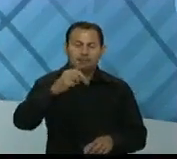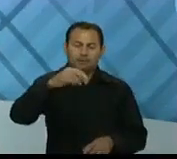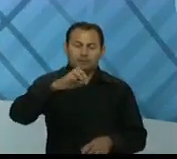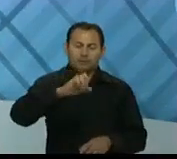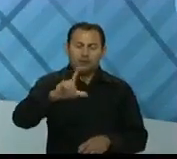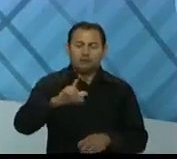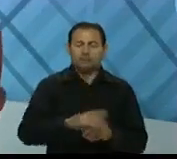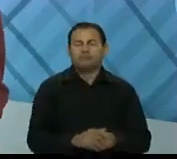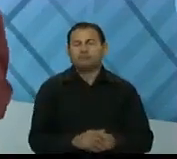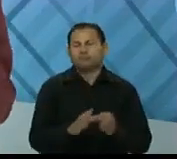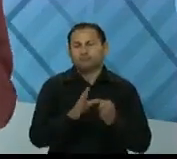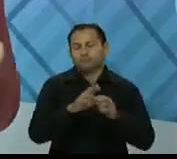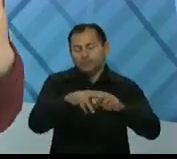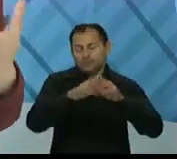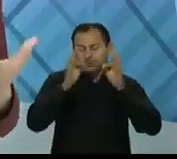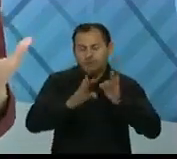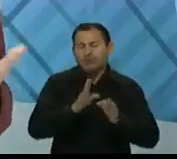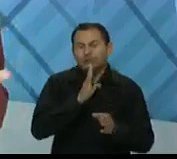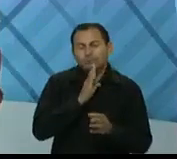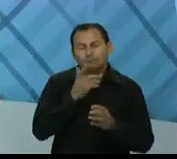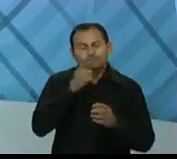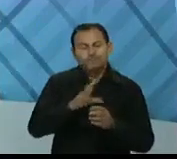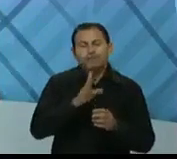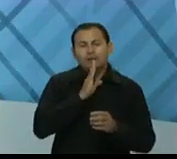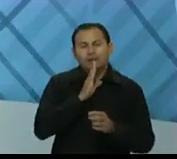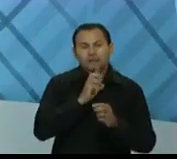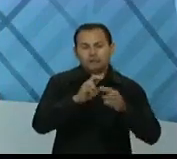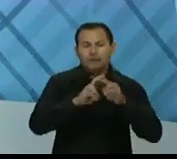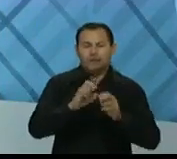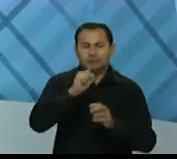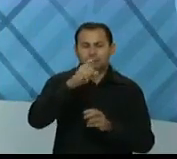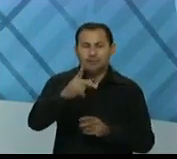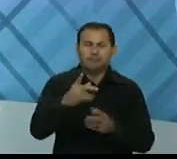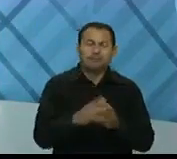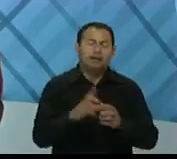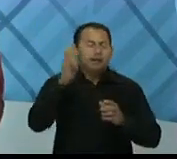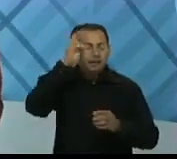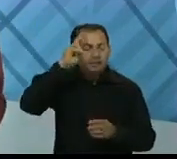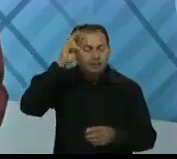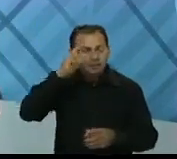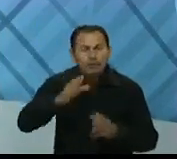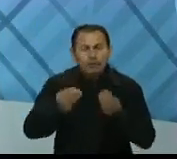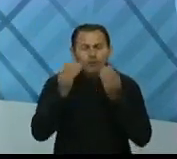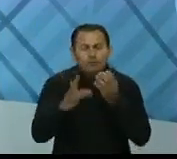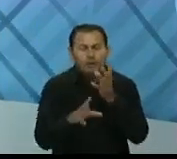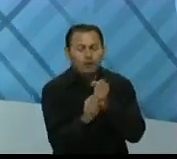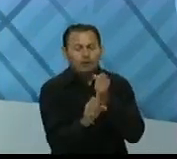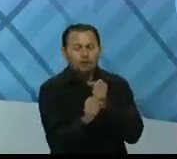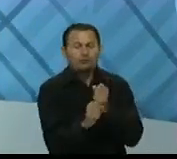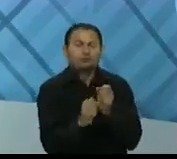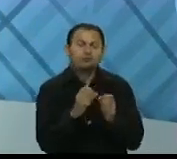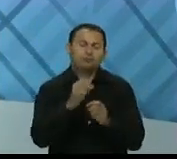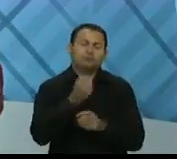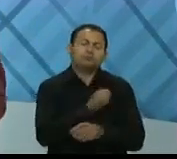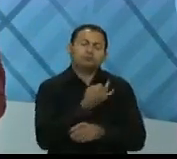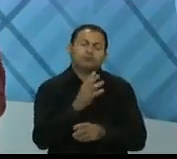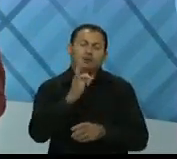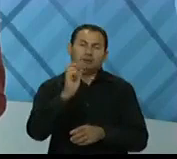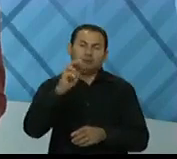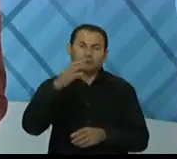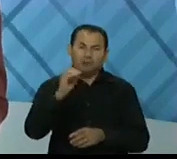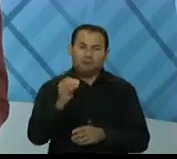nesses conhecimentos, nós conseguimos resolver assim a situação problema, relembrando como calcula o montante da